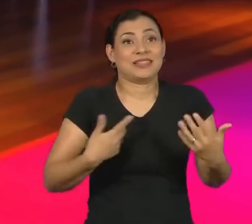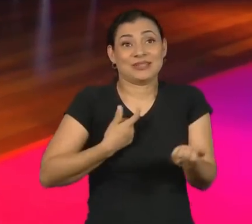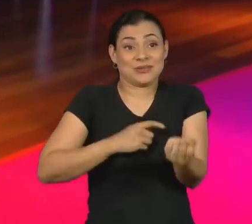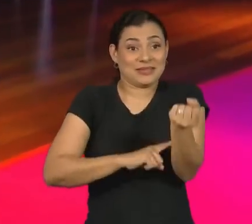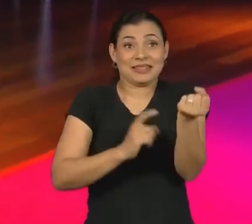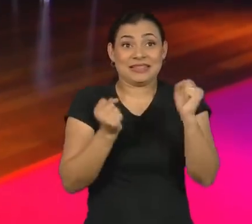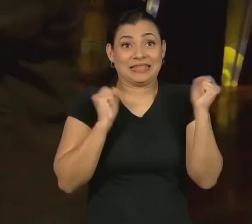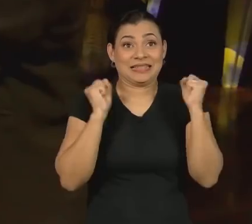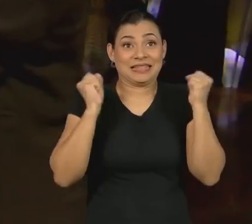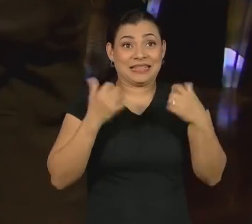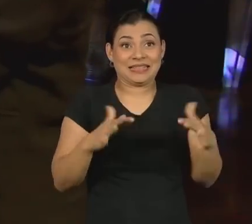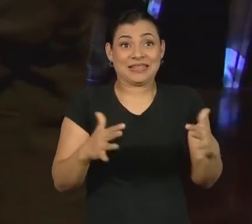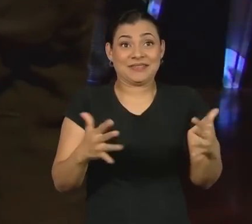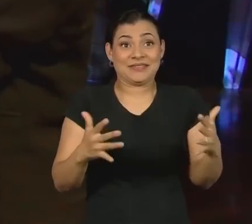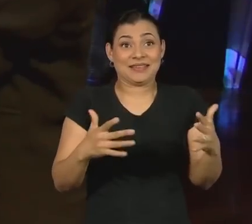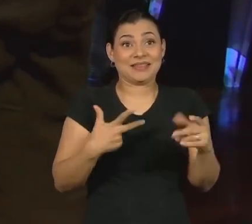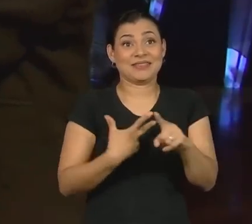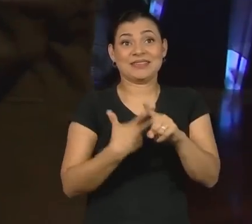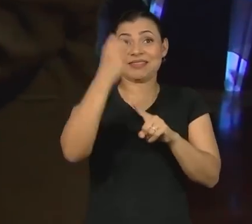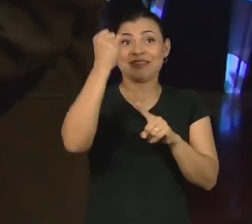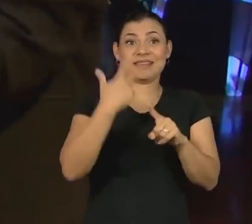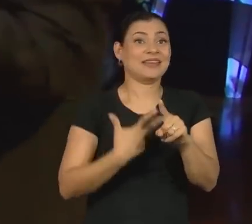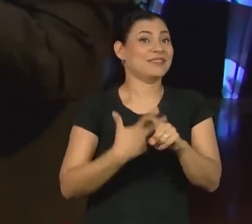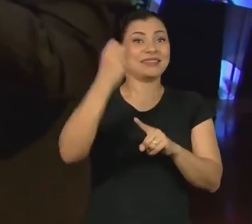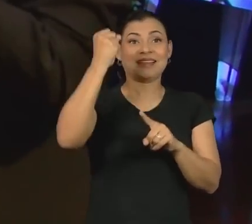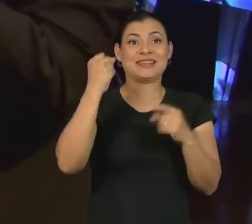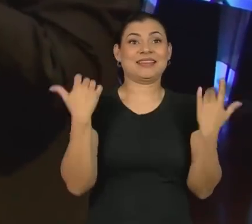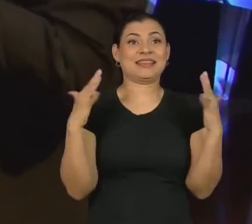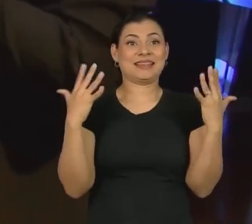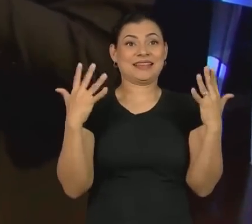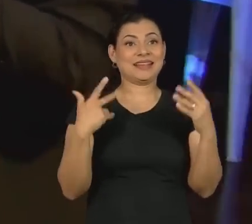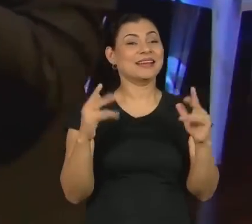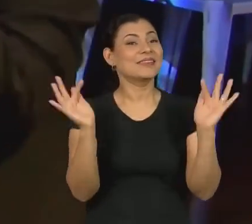tremendo. Vitória, vitória, vitória.